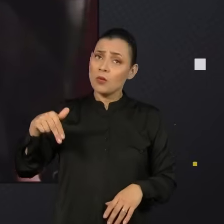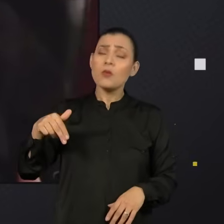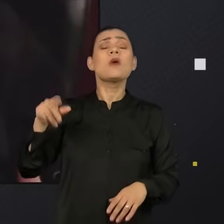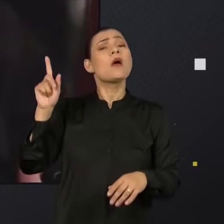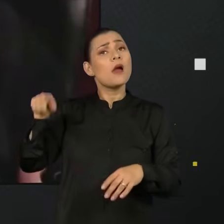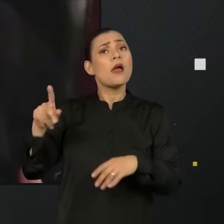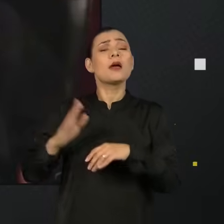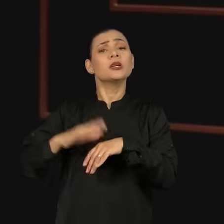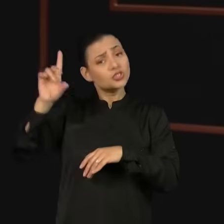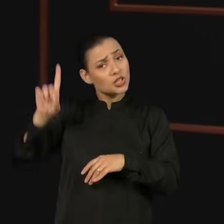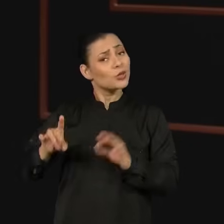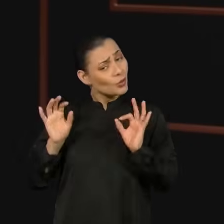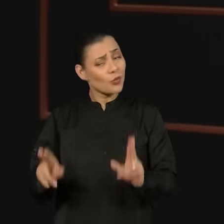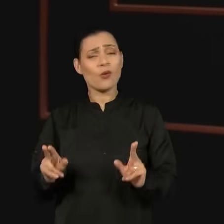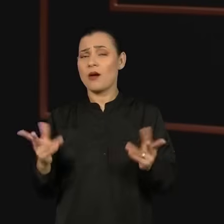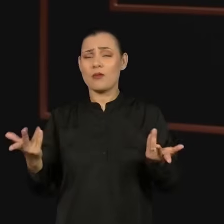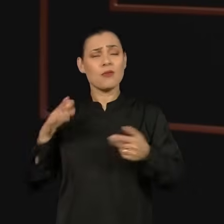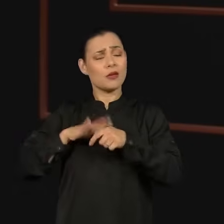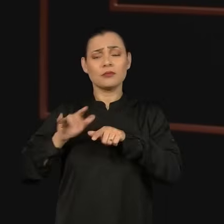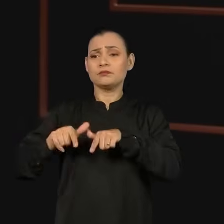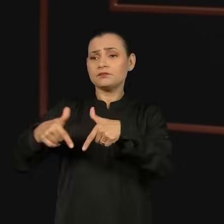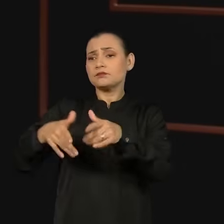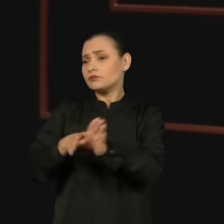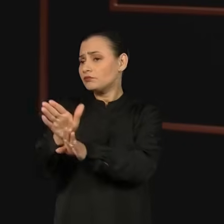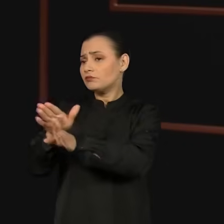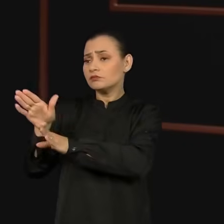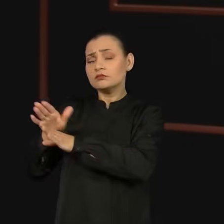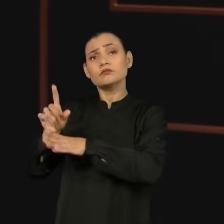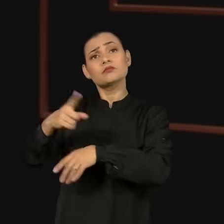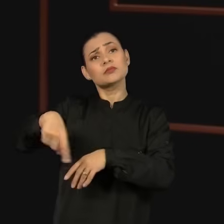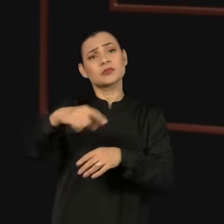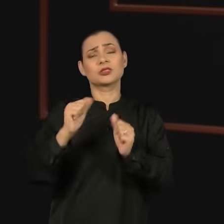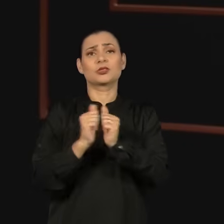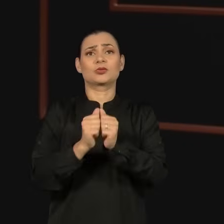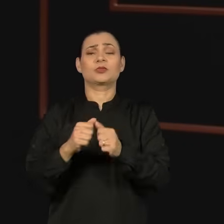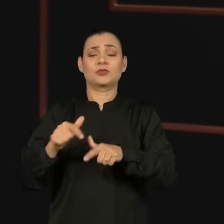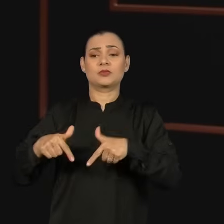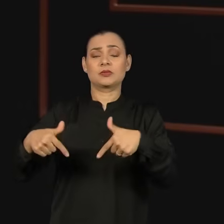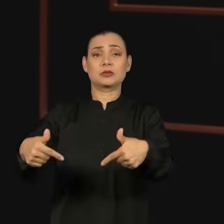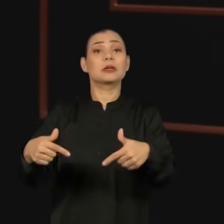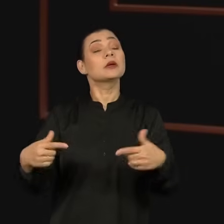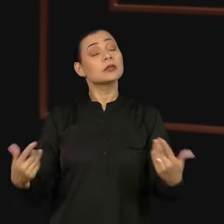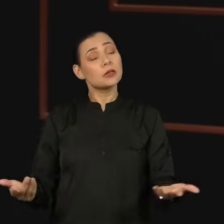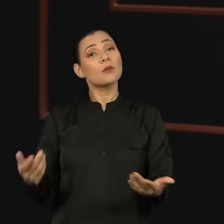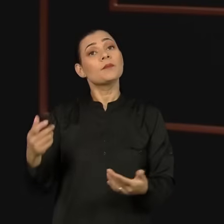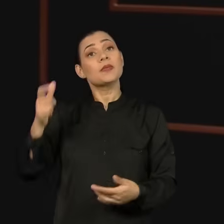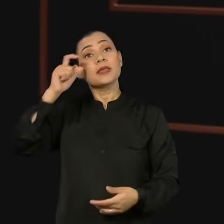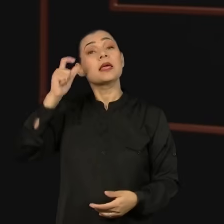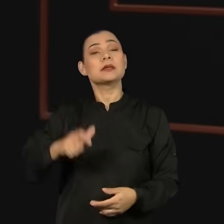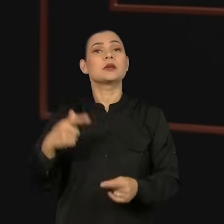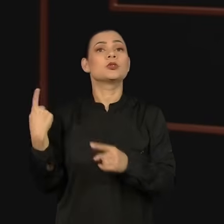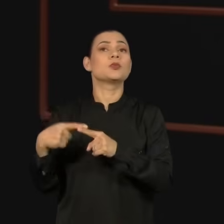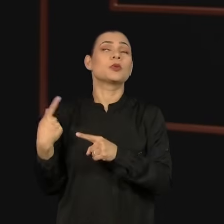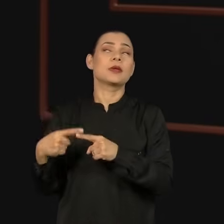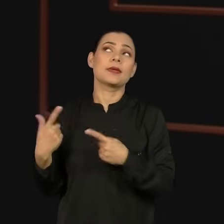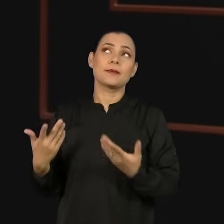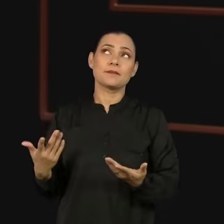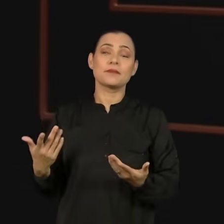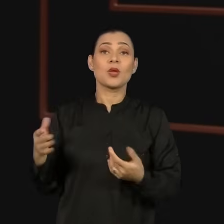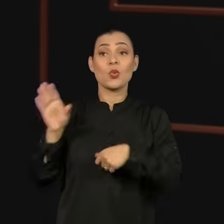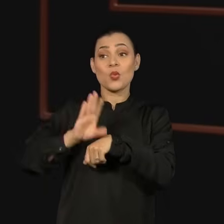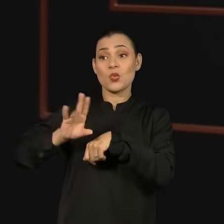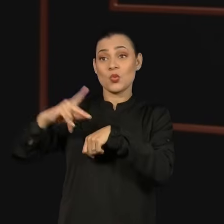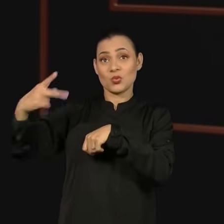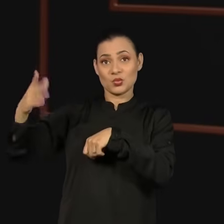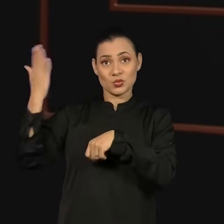fazer agora isso. E aí a gente fazia junto com ele. Mas é interessante porque aquele curso que